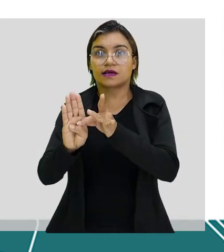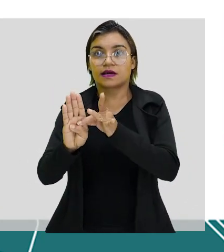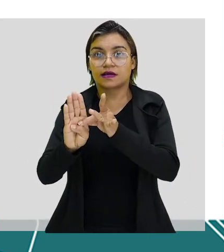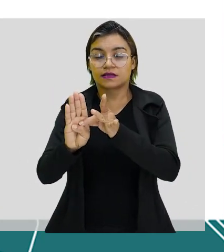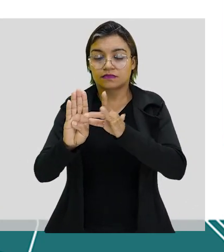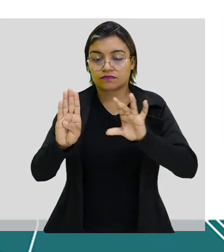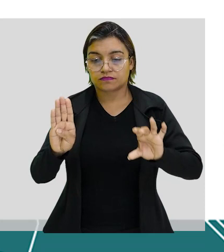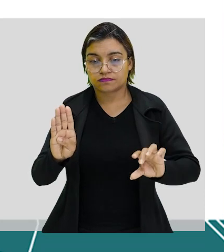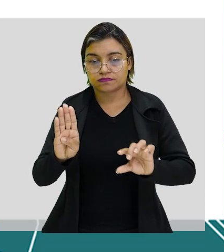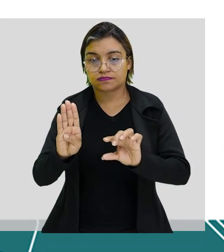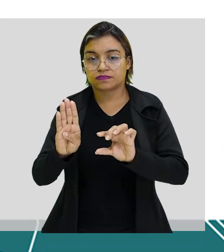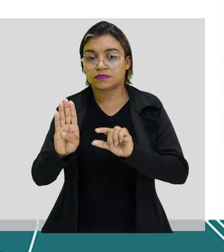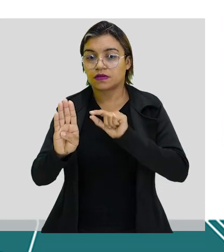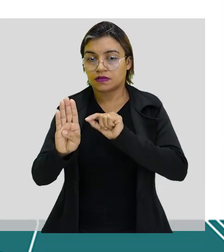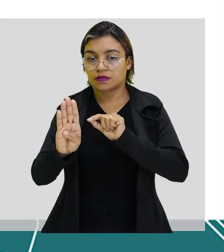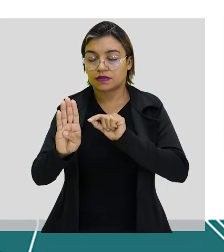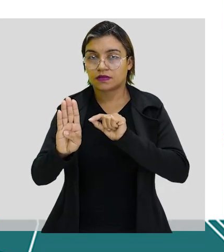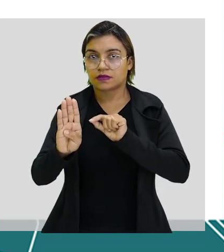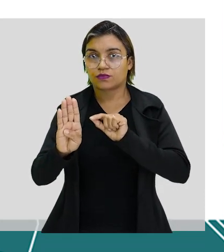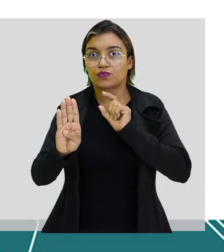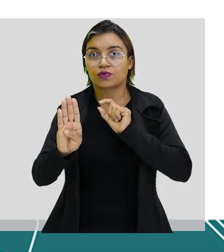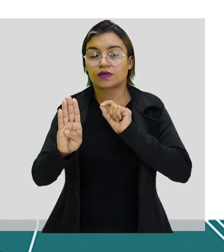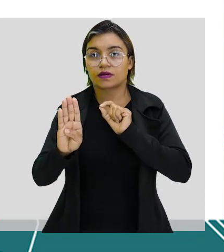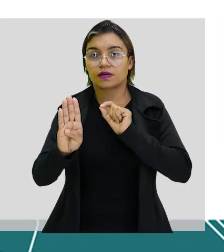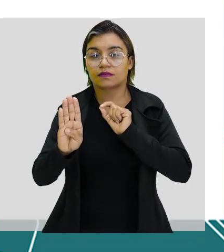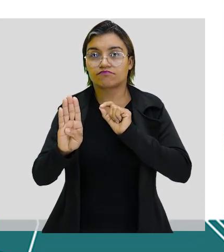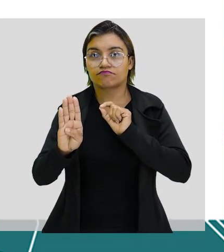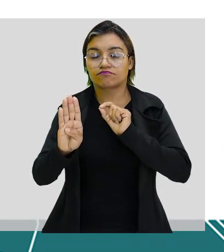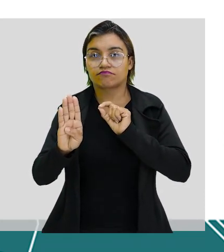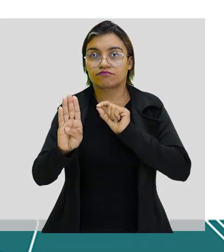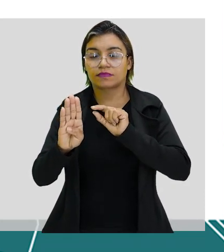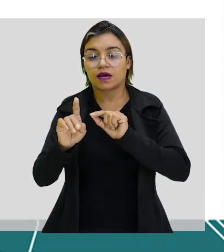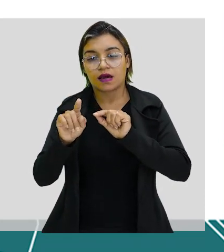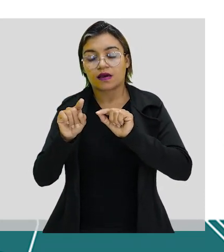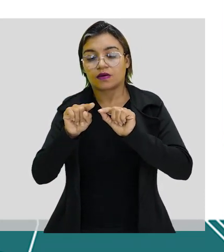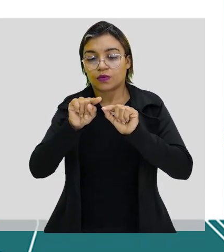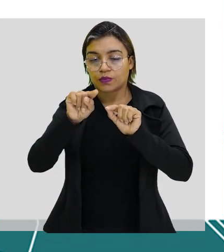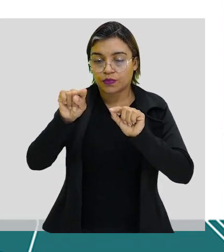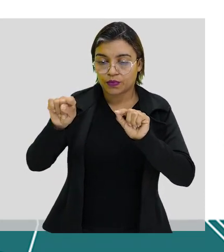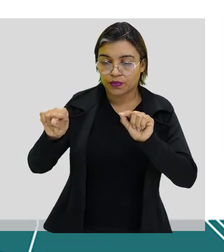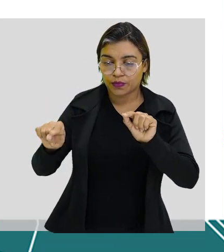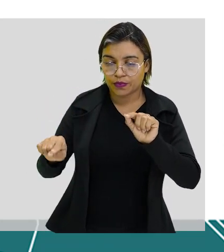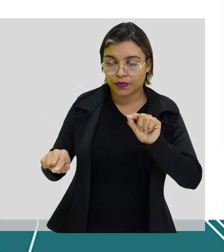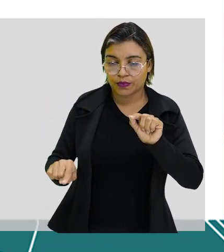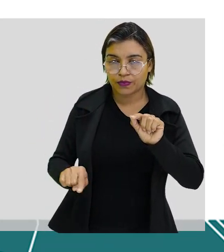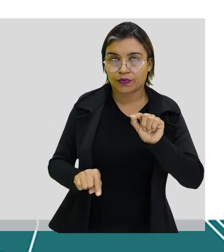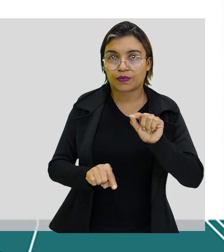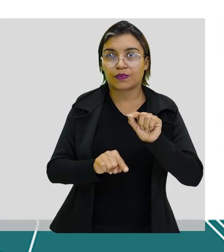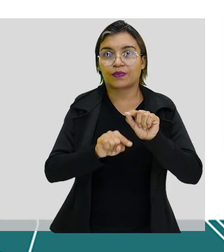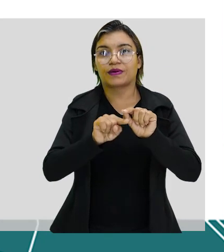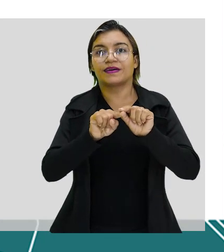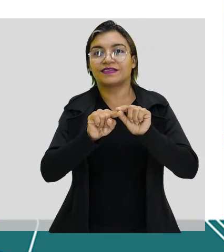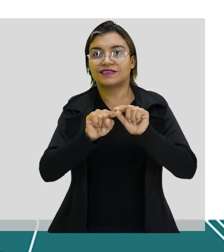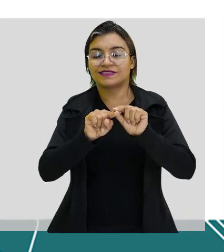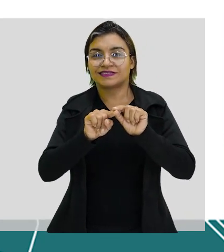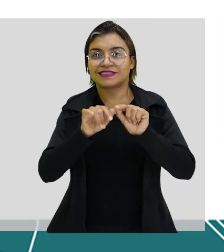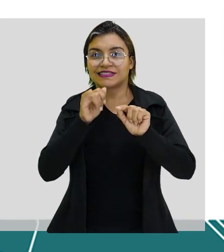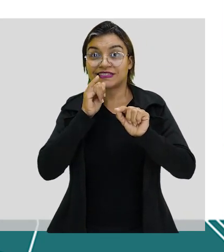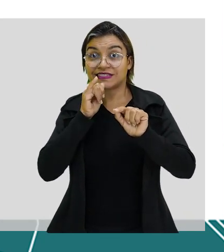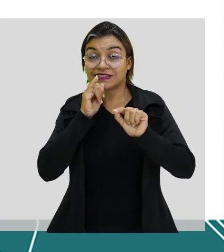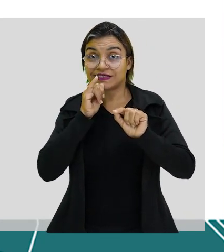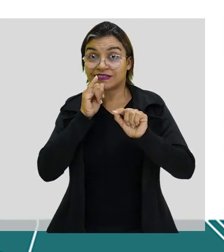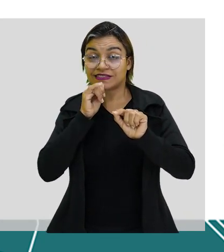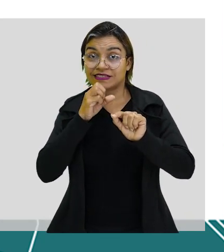terá sentido horário. Ok? Se for ligado em A,